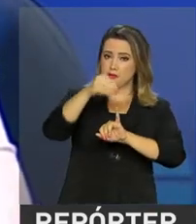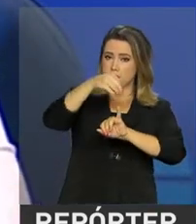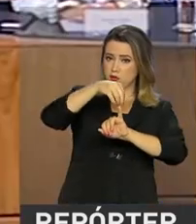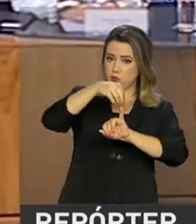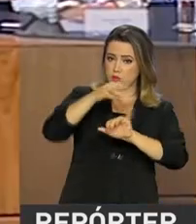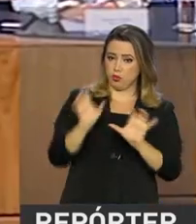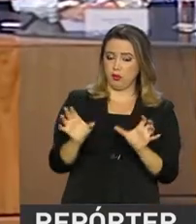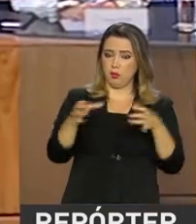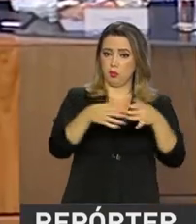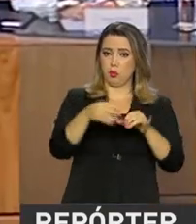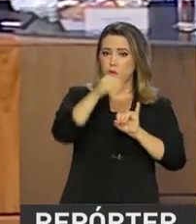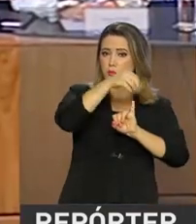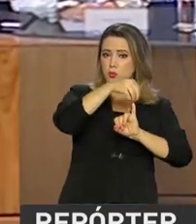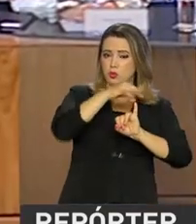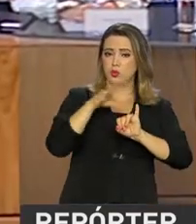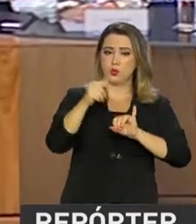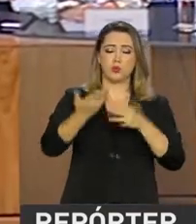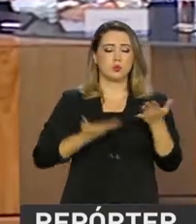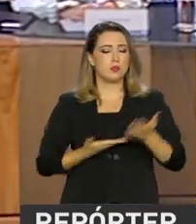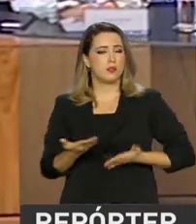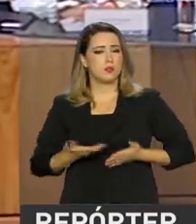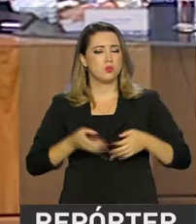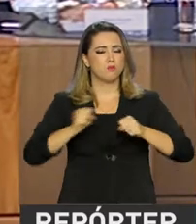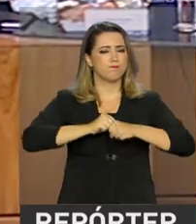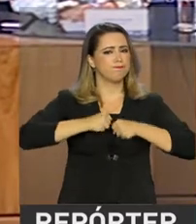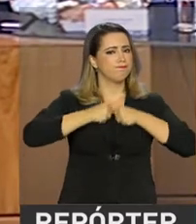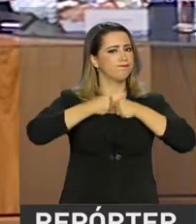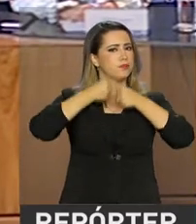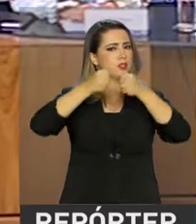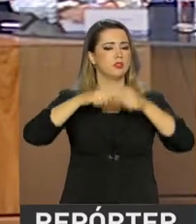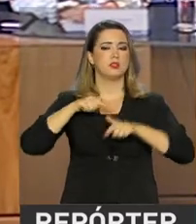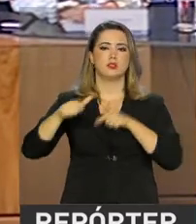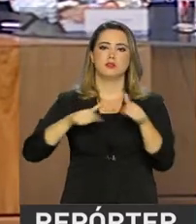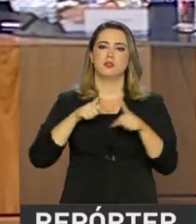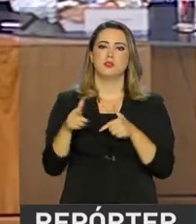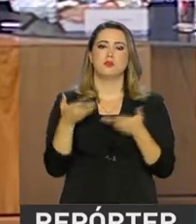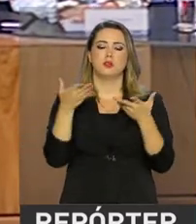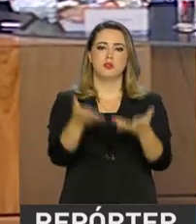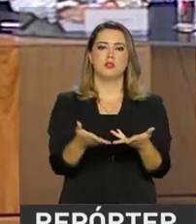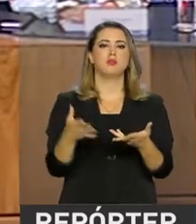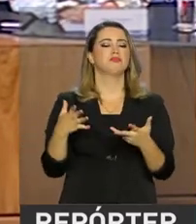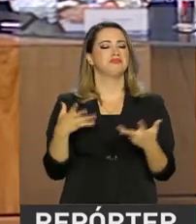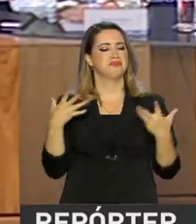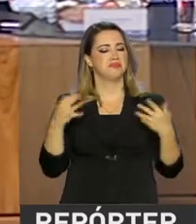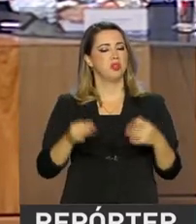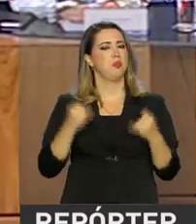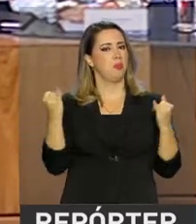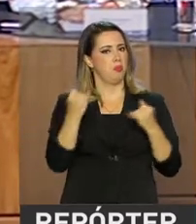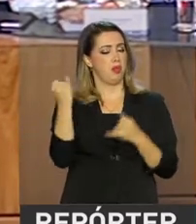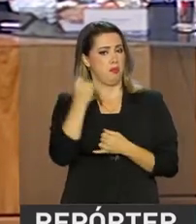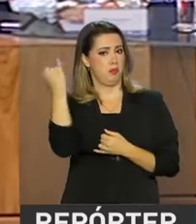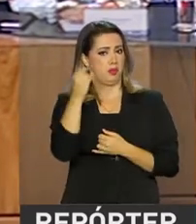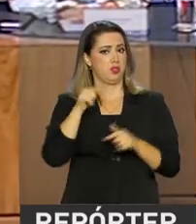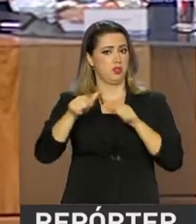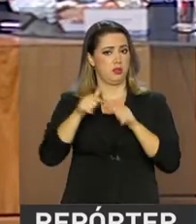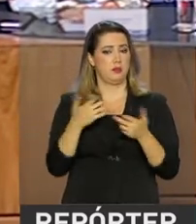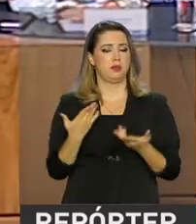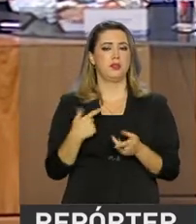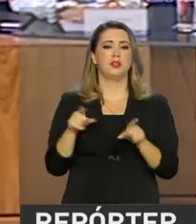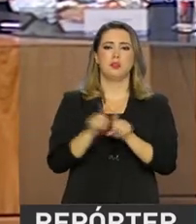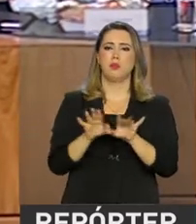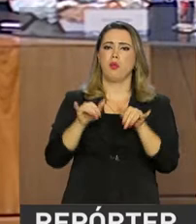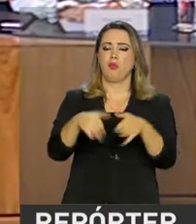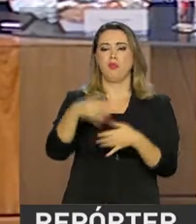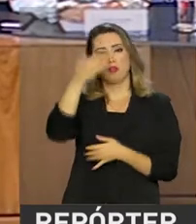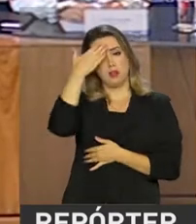INEP, todos os servidores dedicados a essa missão nobilíssima, e também quero finalizar agradecendo